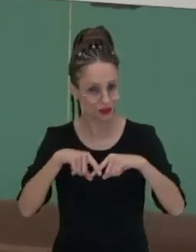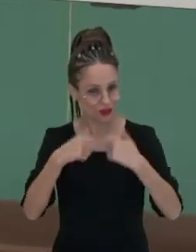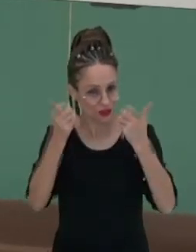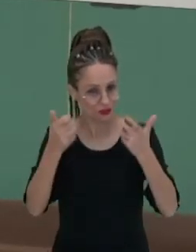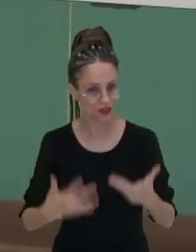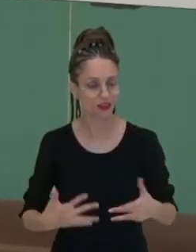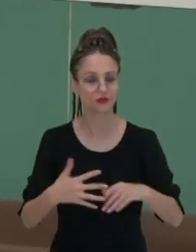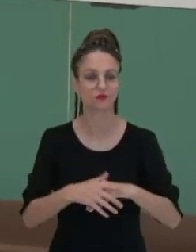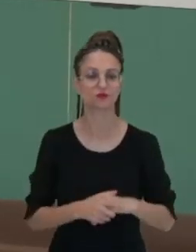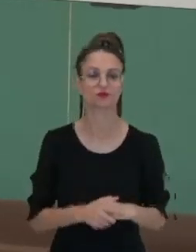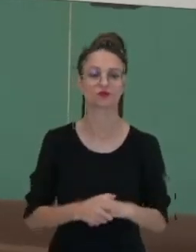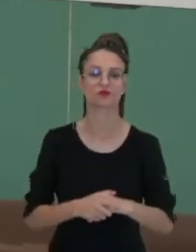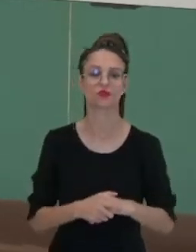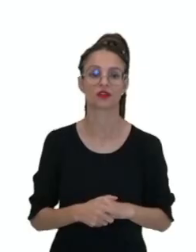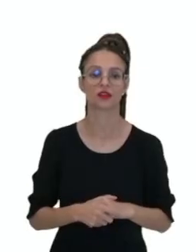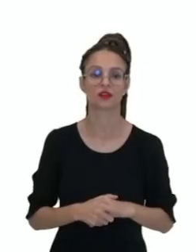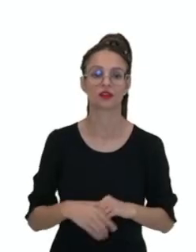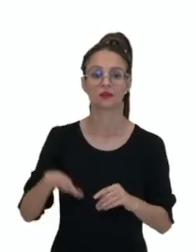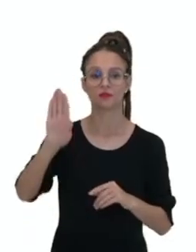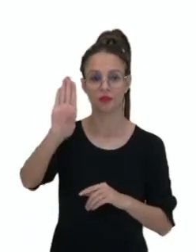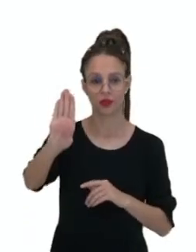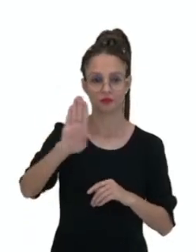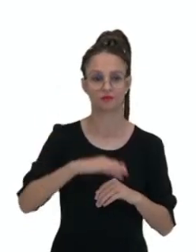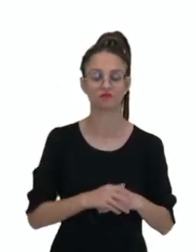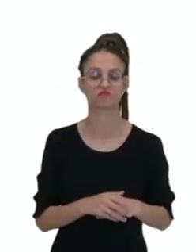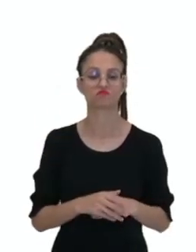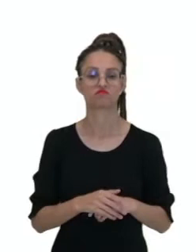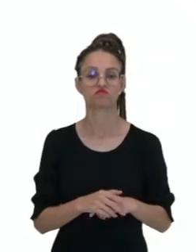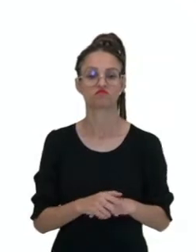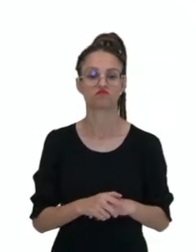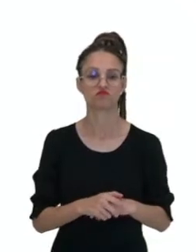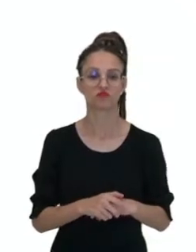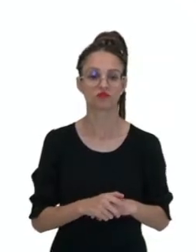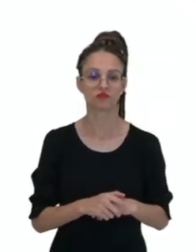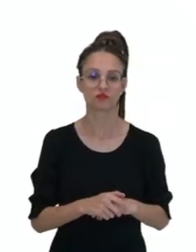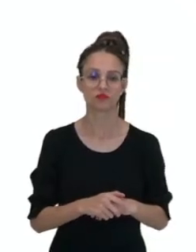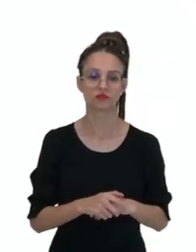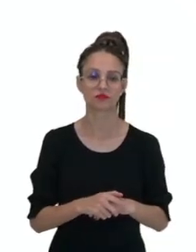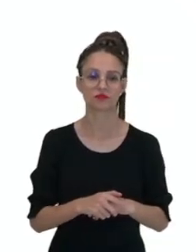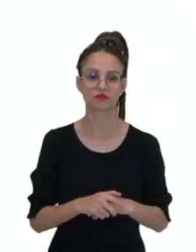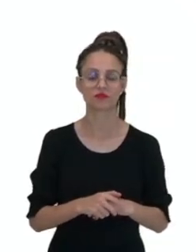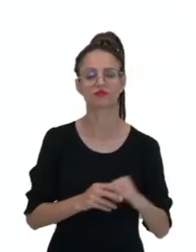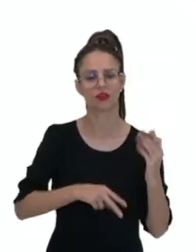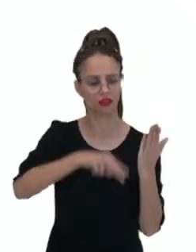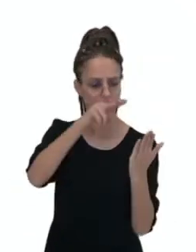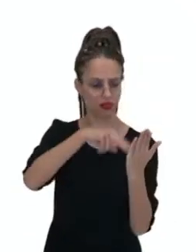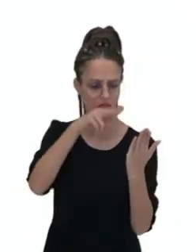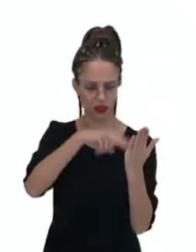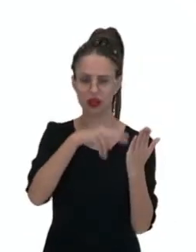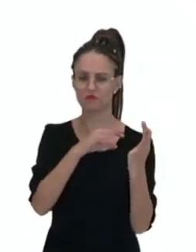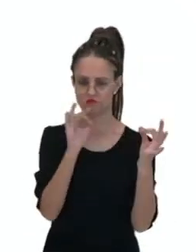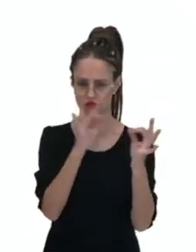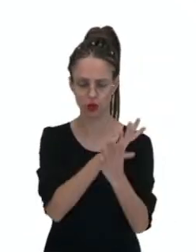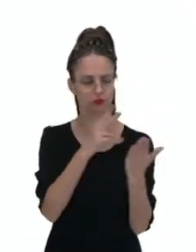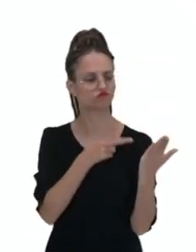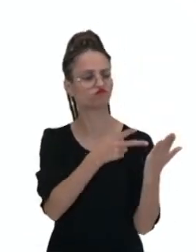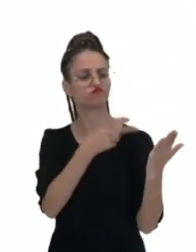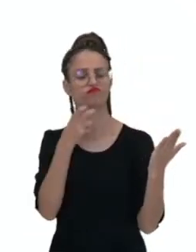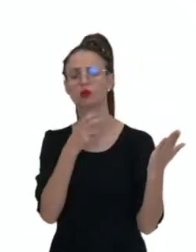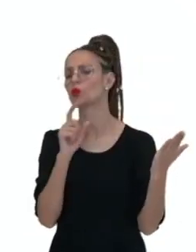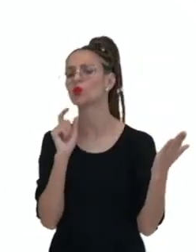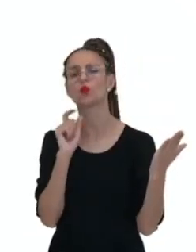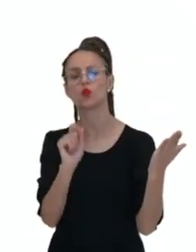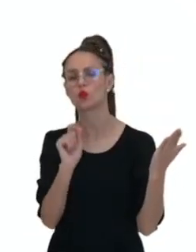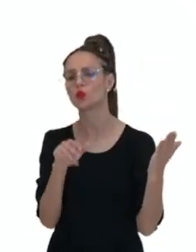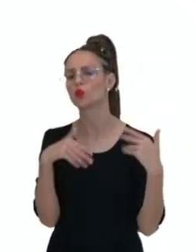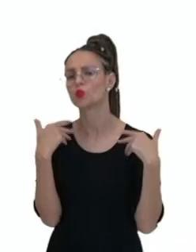tanto? Exatamente. Na letra B, como você pode perceber, eu quero saber o seguinte: que mensagem nós